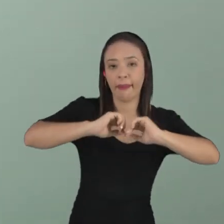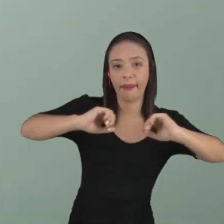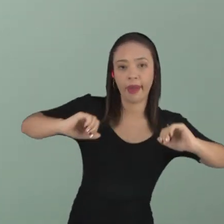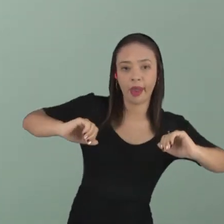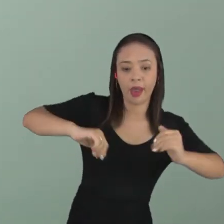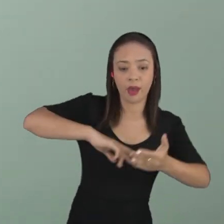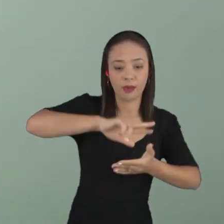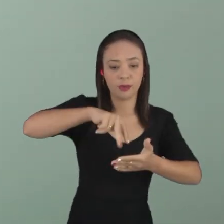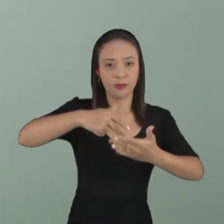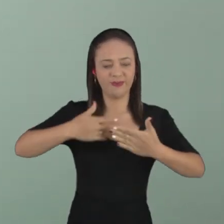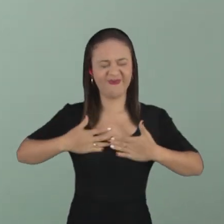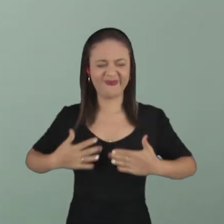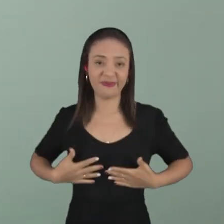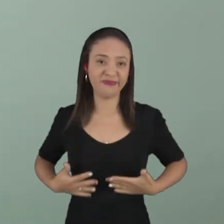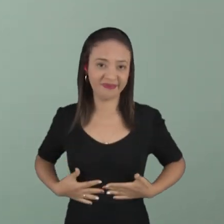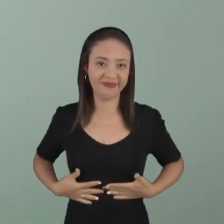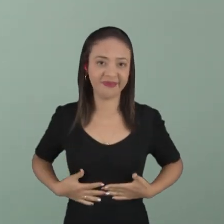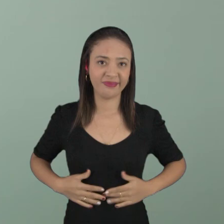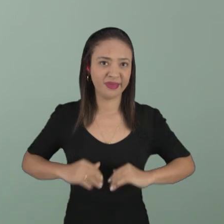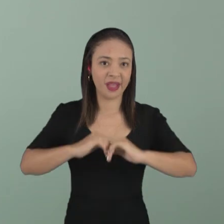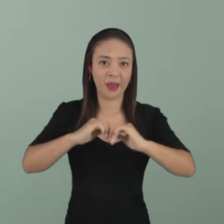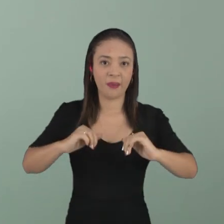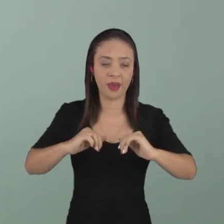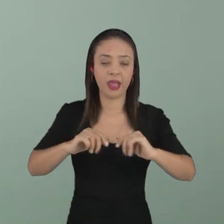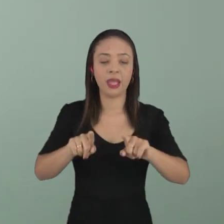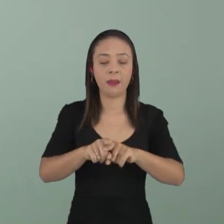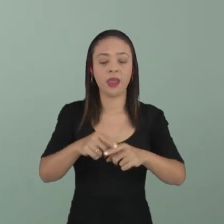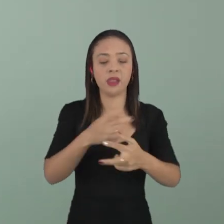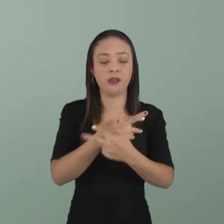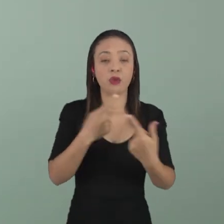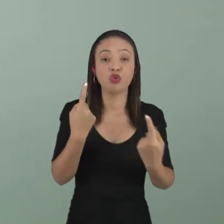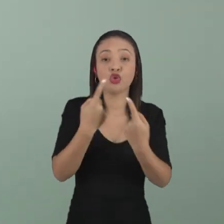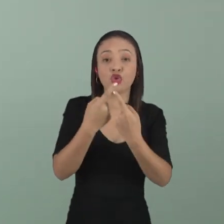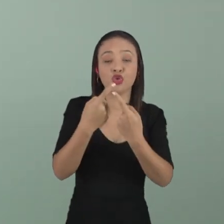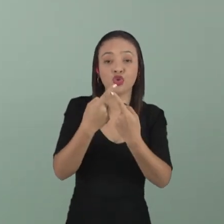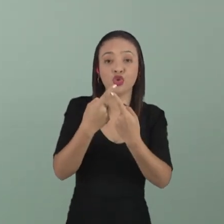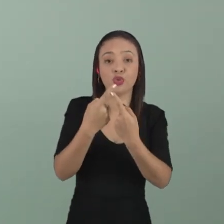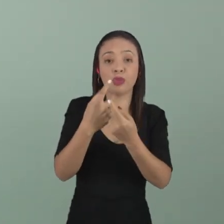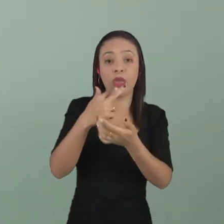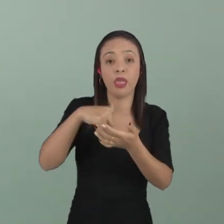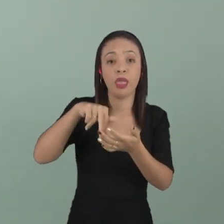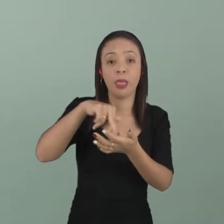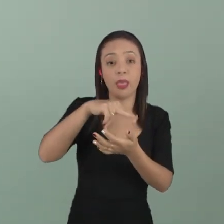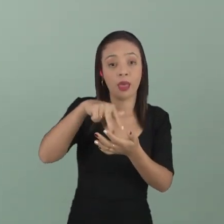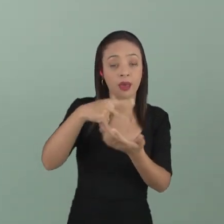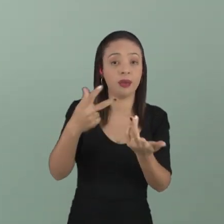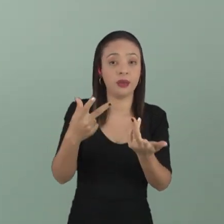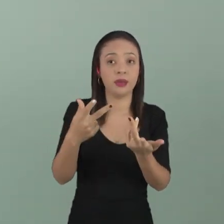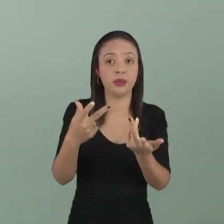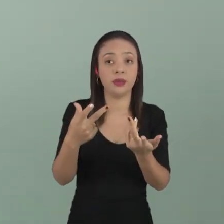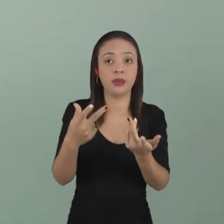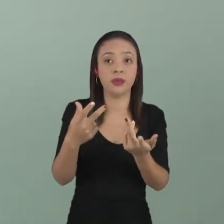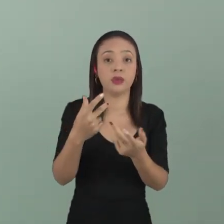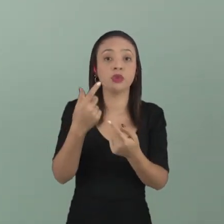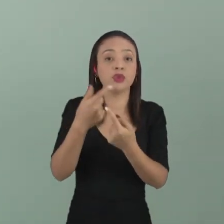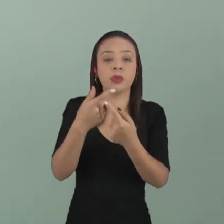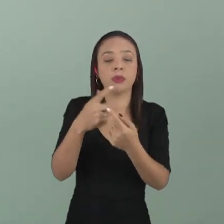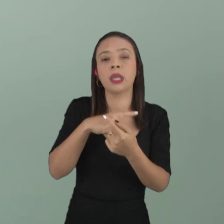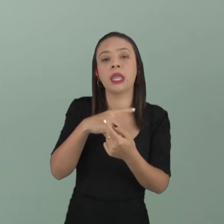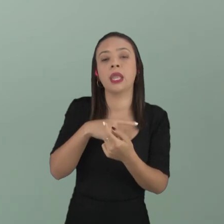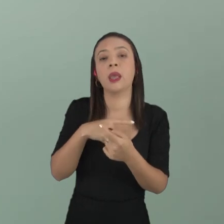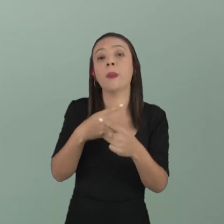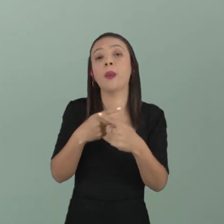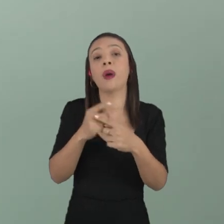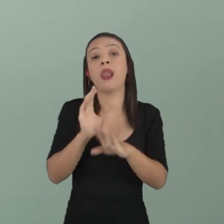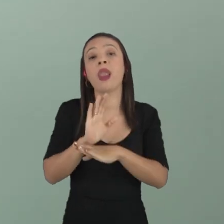corpo dançante ou do corpo dança, dos modos de dançar da dança contemporânea, da dança moderna e da dança clássica,